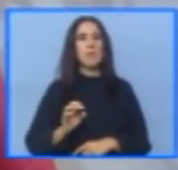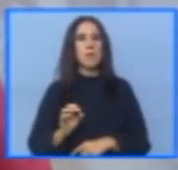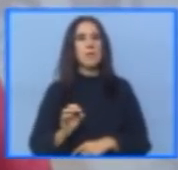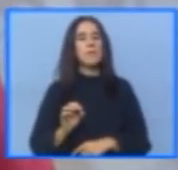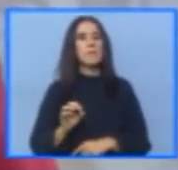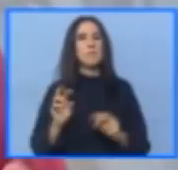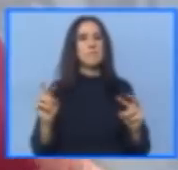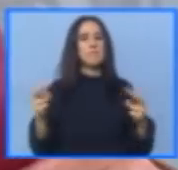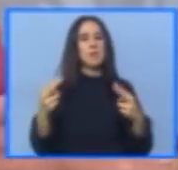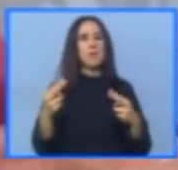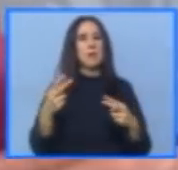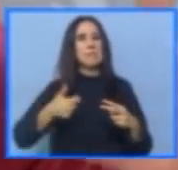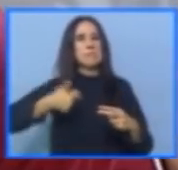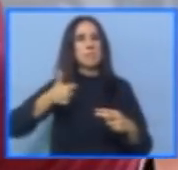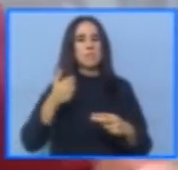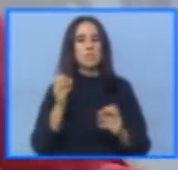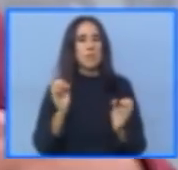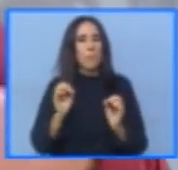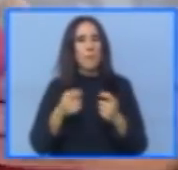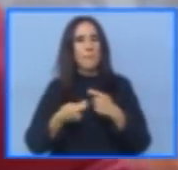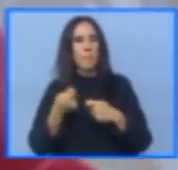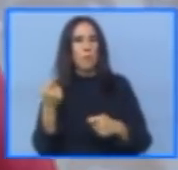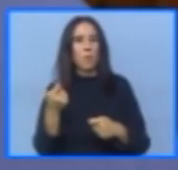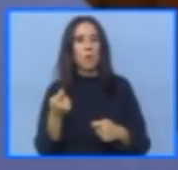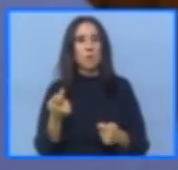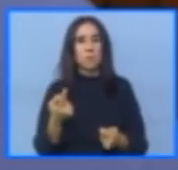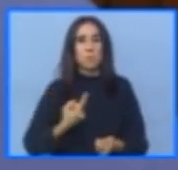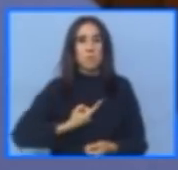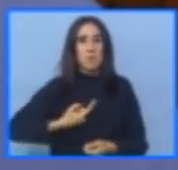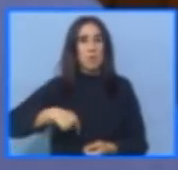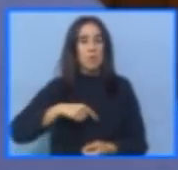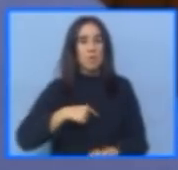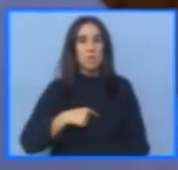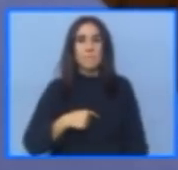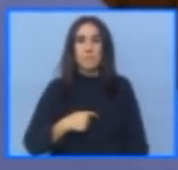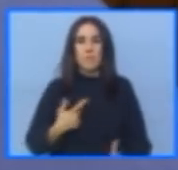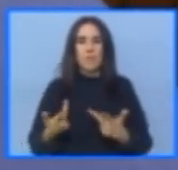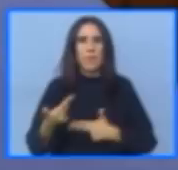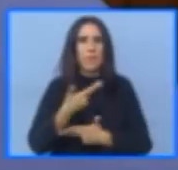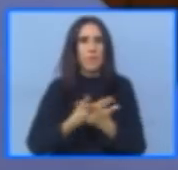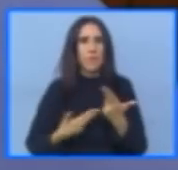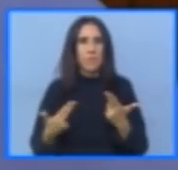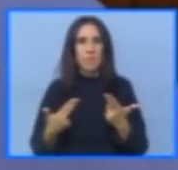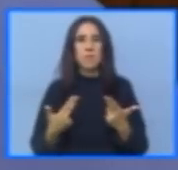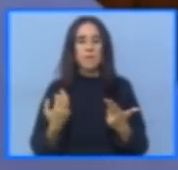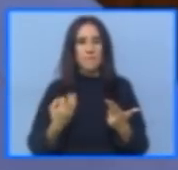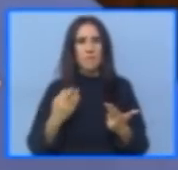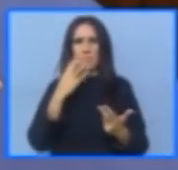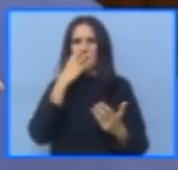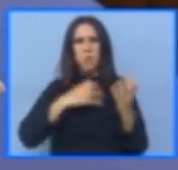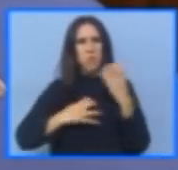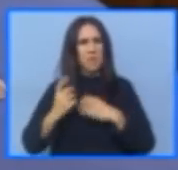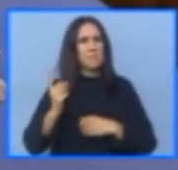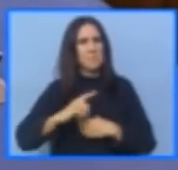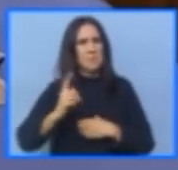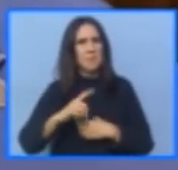registro da cultura dominante, sujeitamos a uma chuva de críticas e até de insultos, muitas